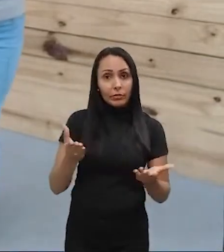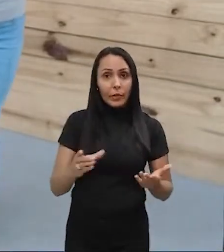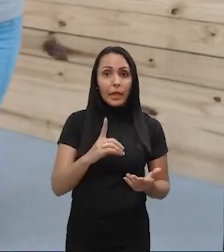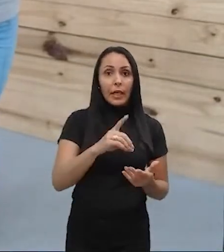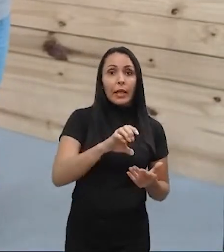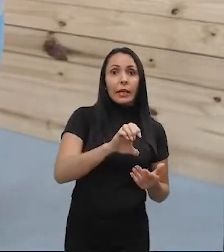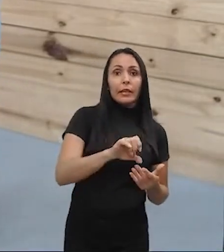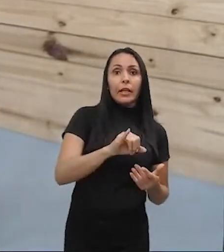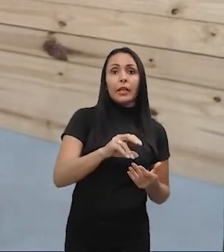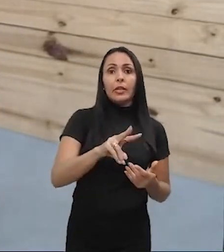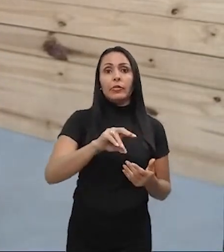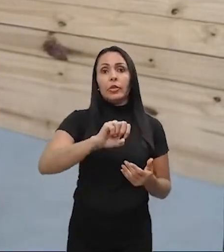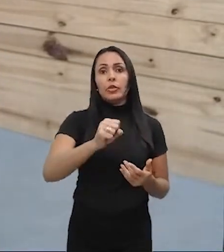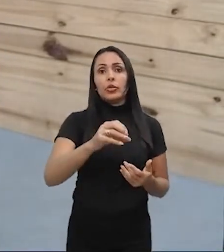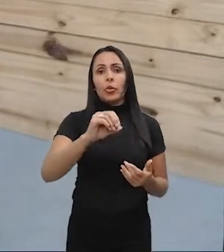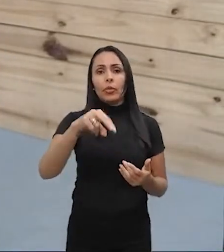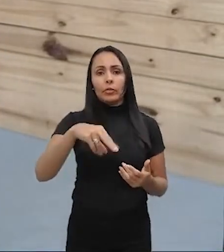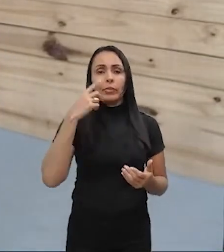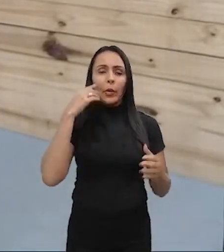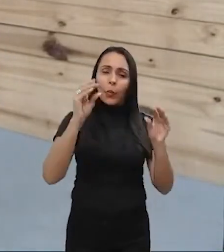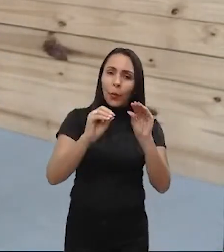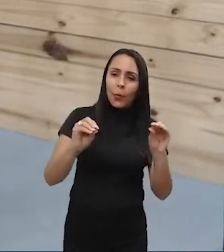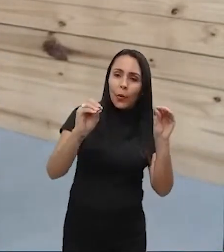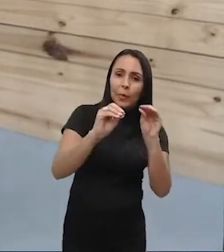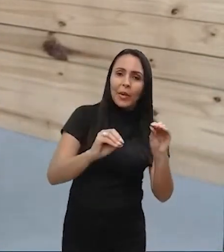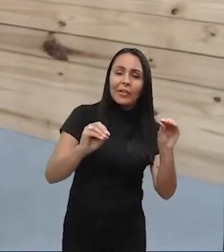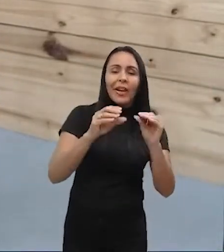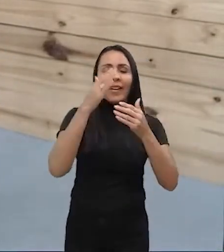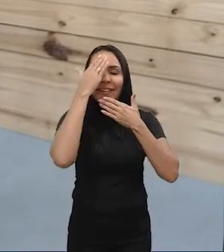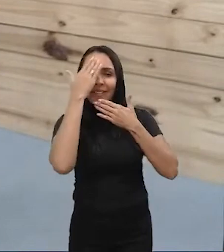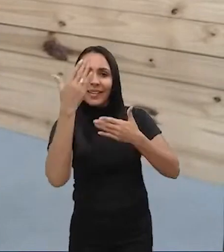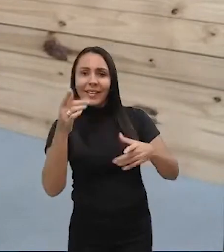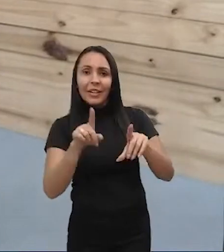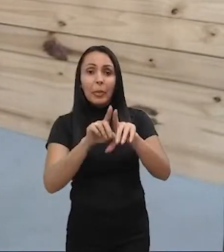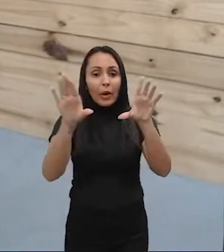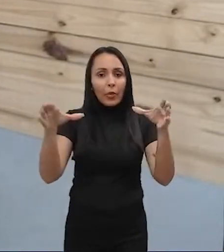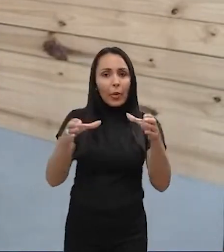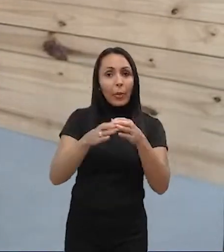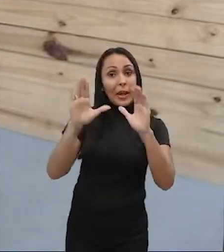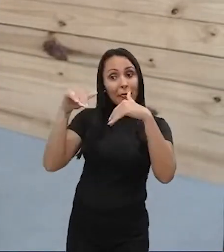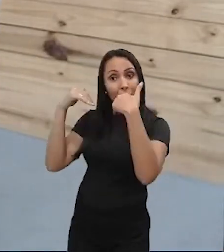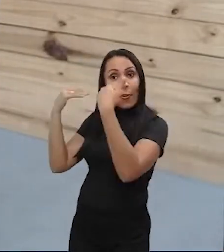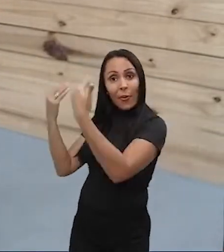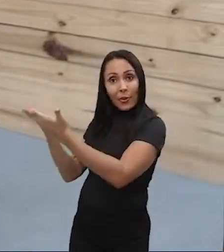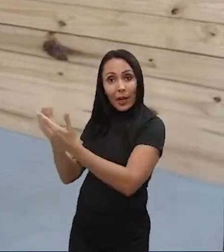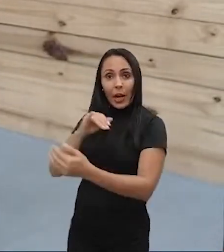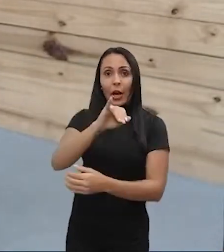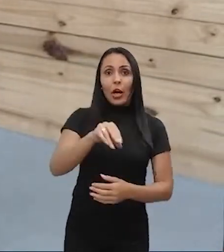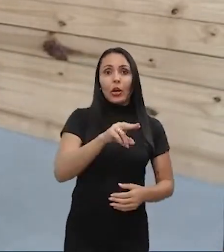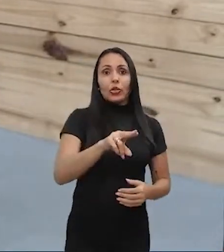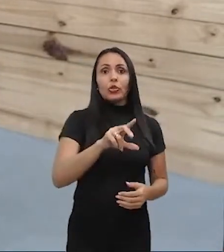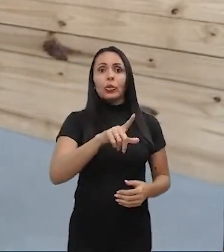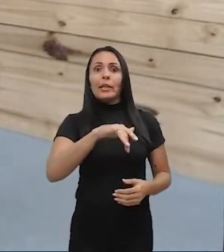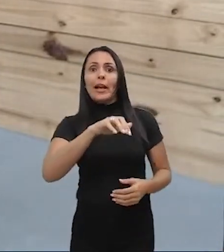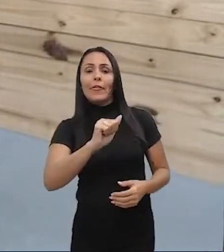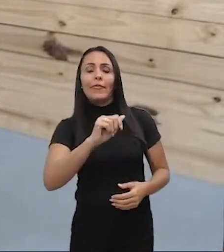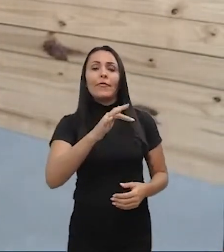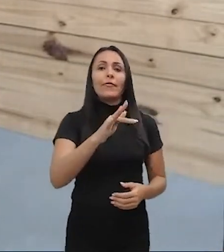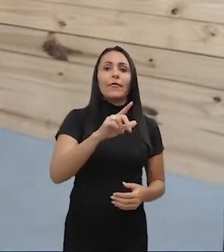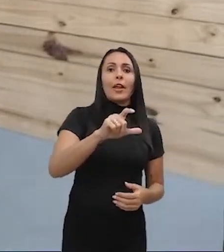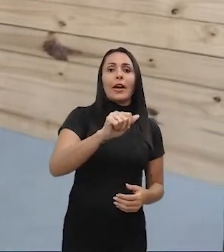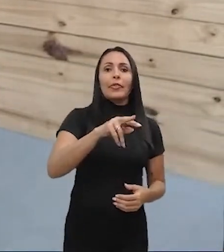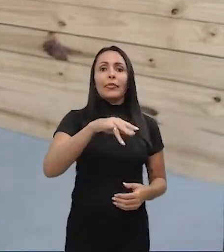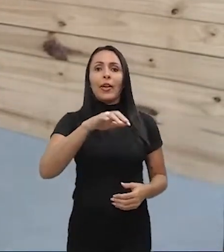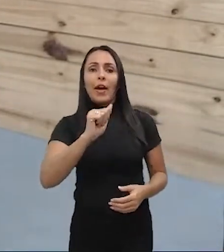que é Davidson. Espero que ele esteja vendo, viu, Davidson? Eu quero agradecer a minha equipe que está lá fora, que é Júlia,